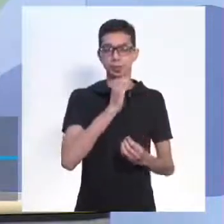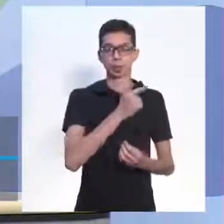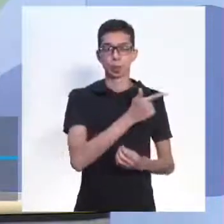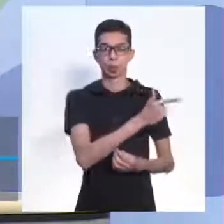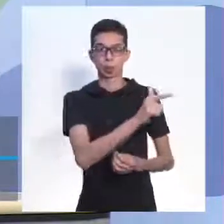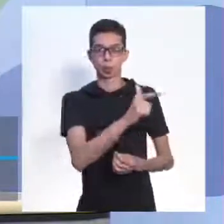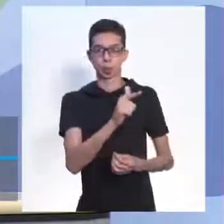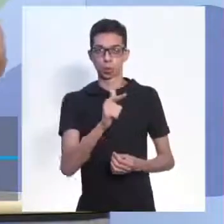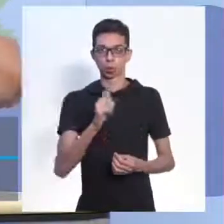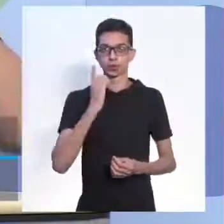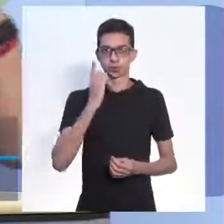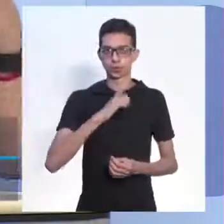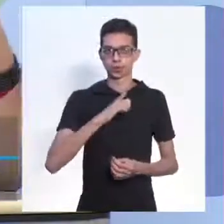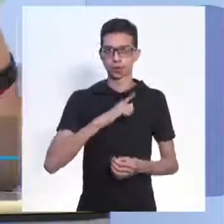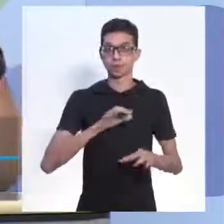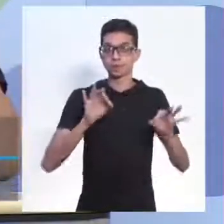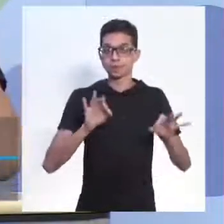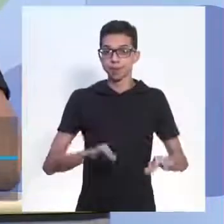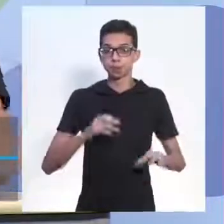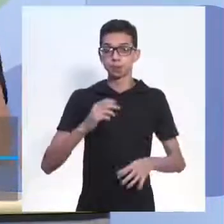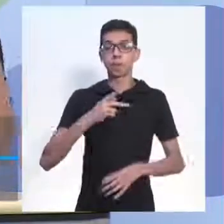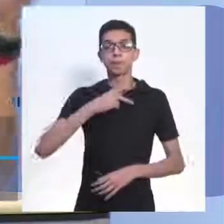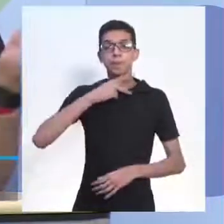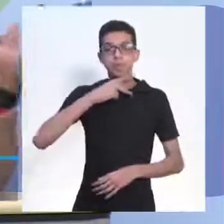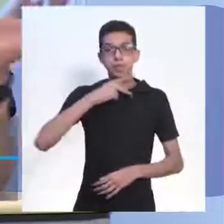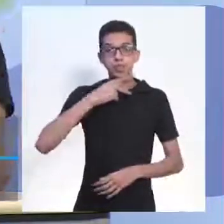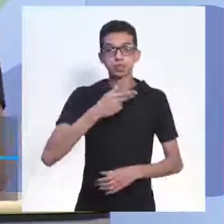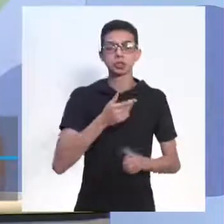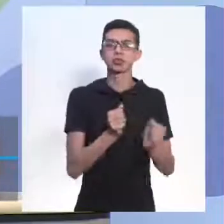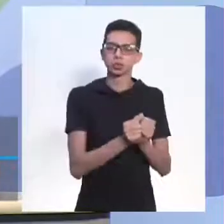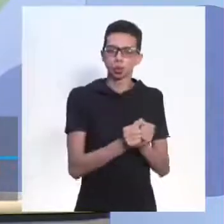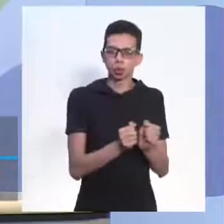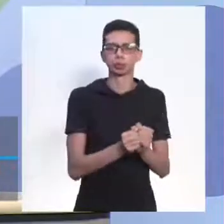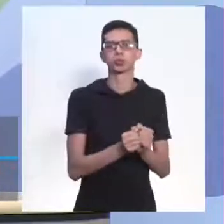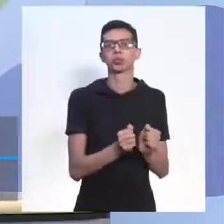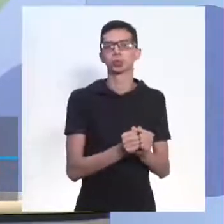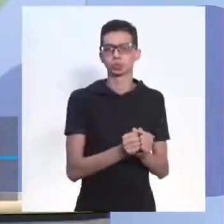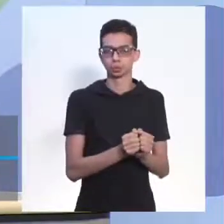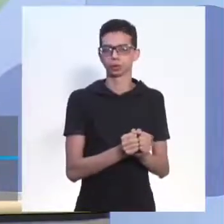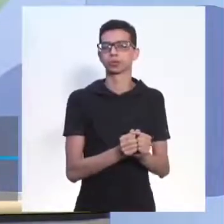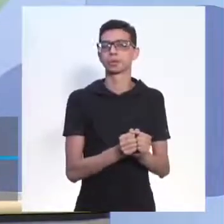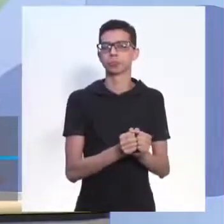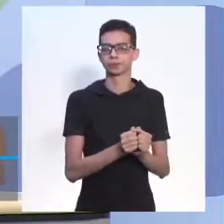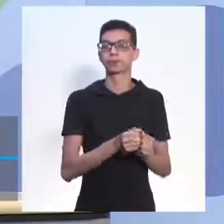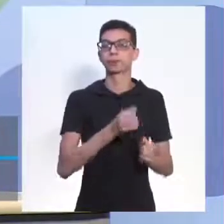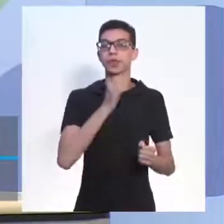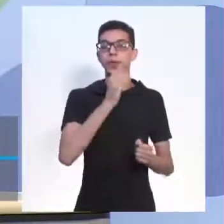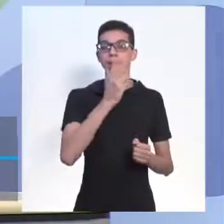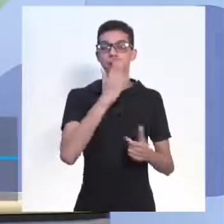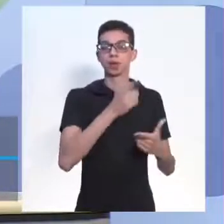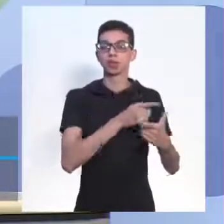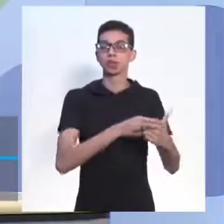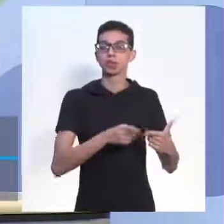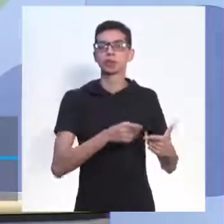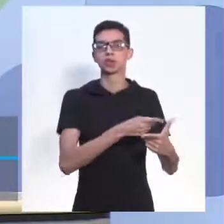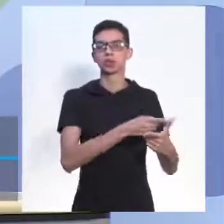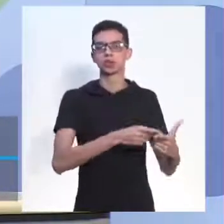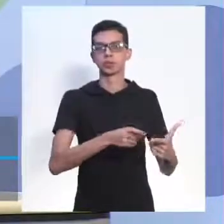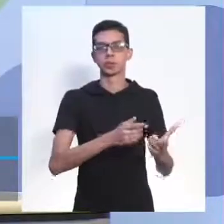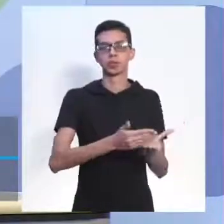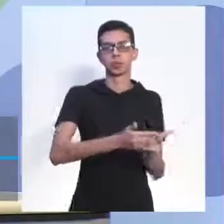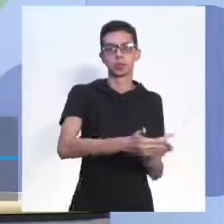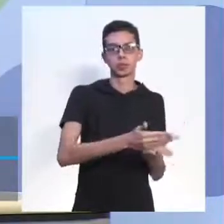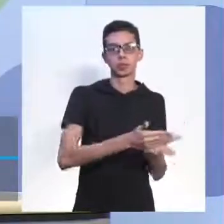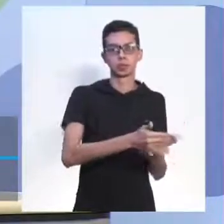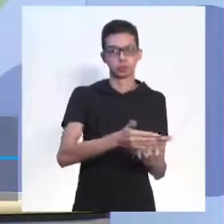outros três deputados do mesmo partido que vão junto normalmente Esses deputados que vão juntos são os